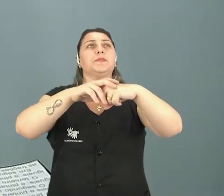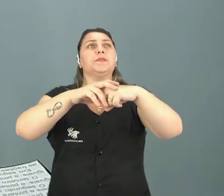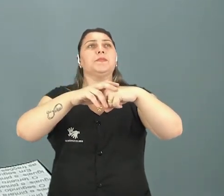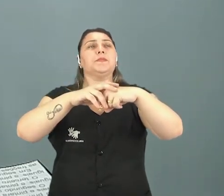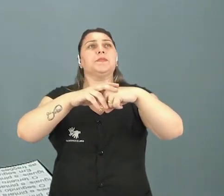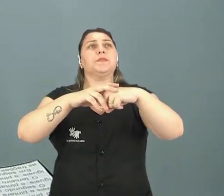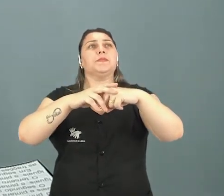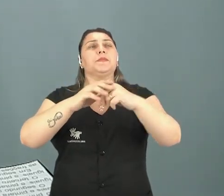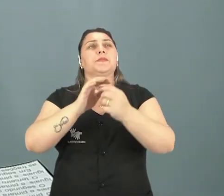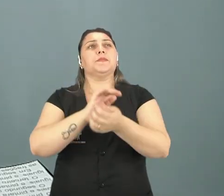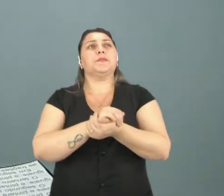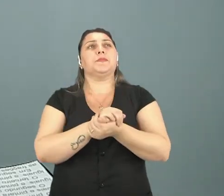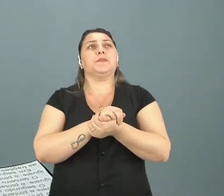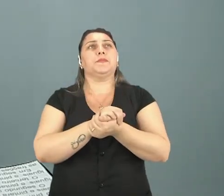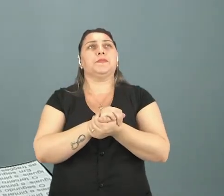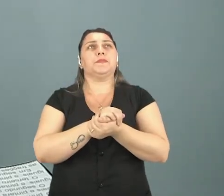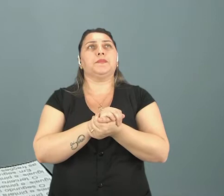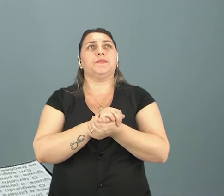2.